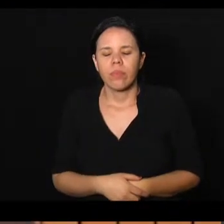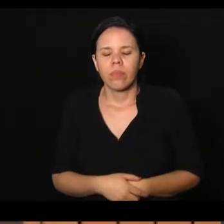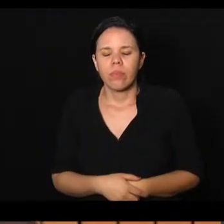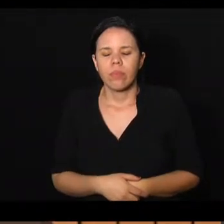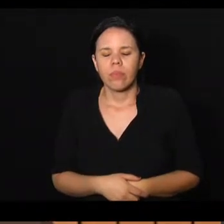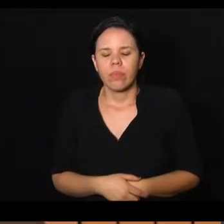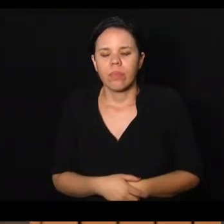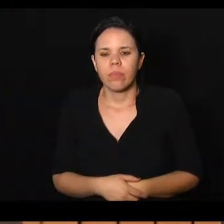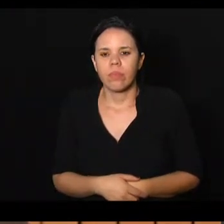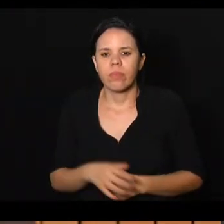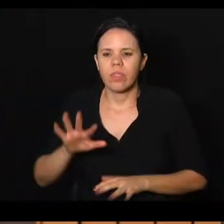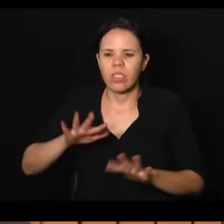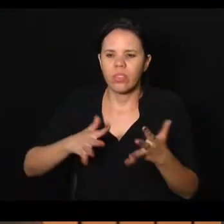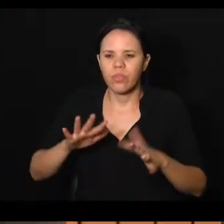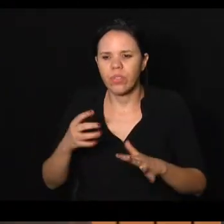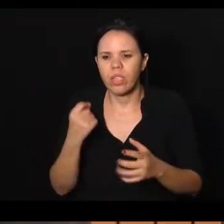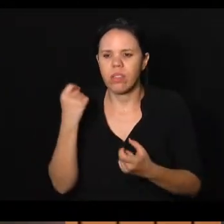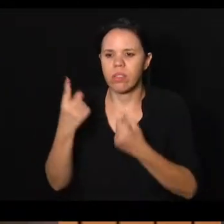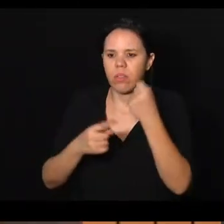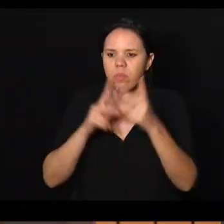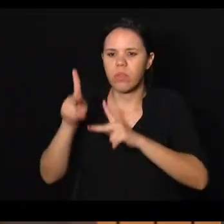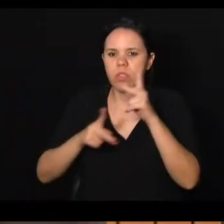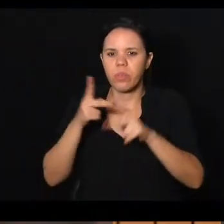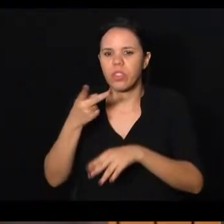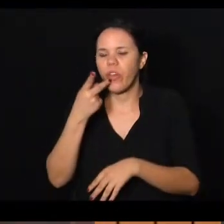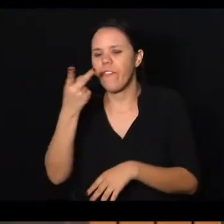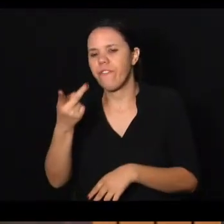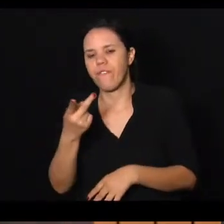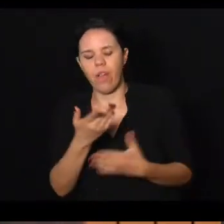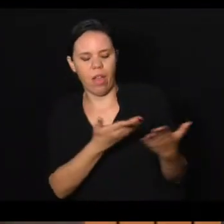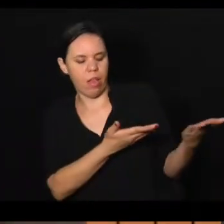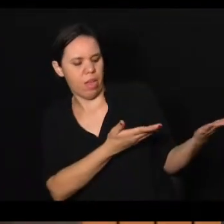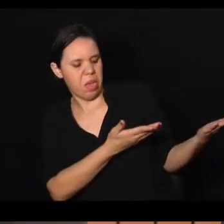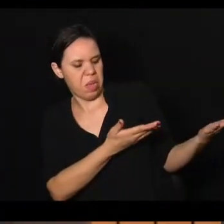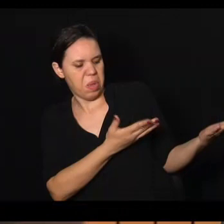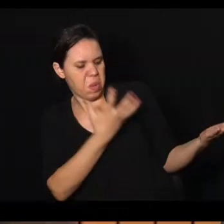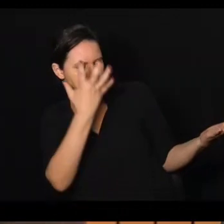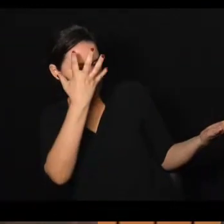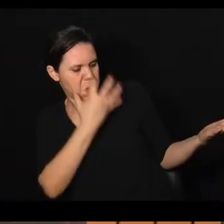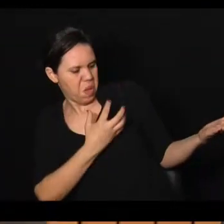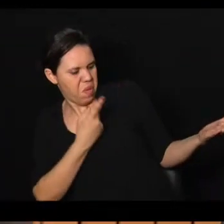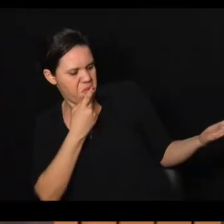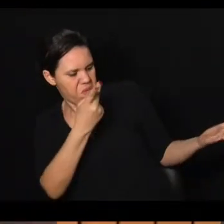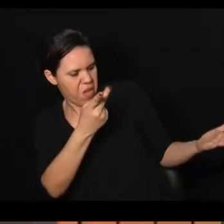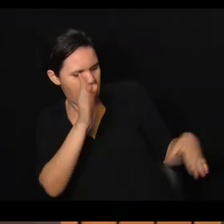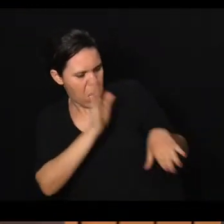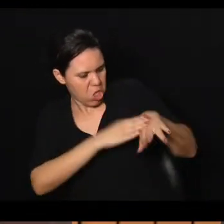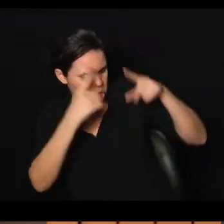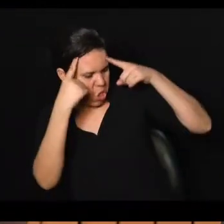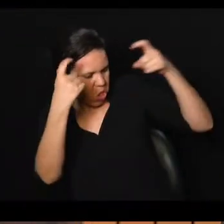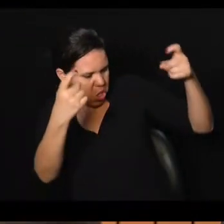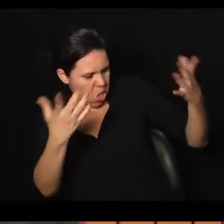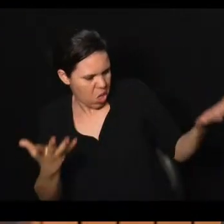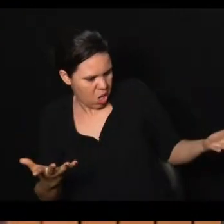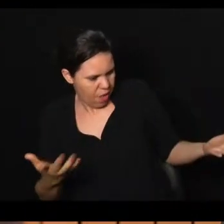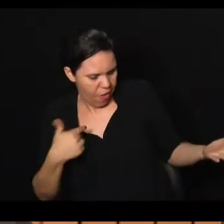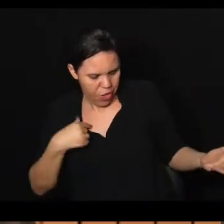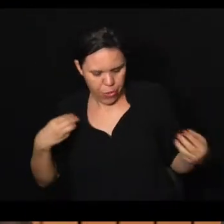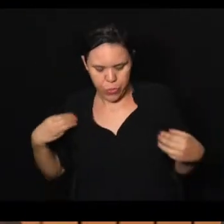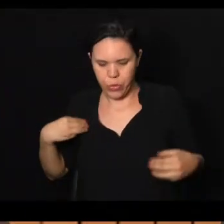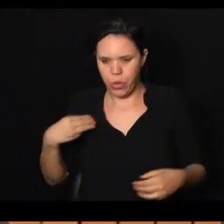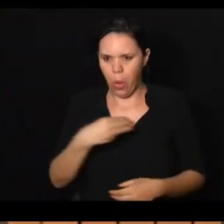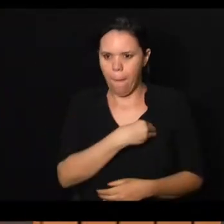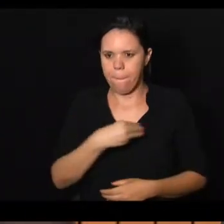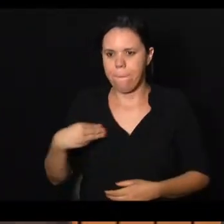Talvez algumas pessoas falem o seguinte: a senhora é muito brava quando fala de abuso. Como ministra,